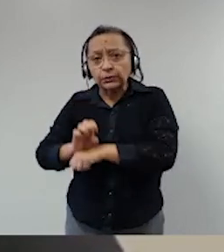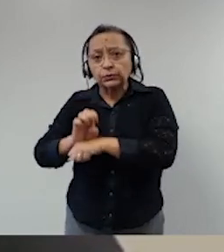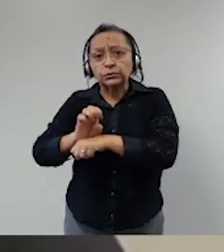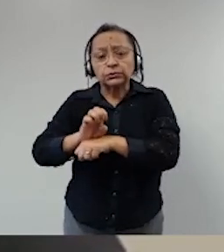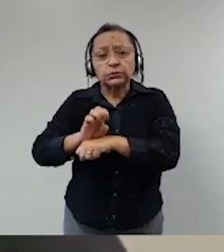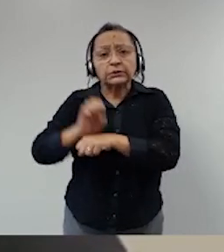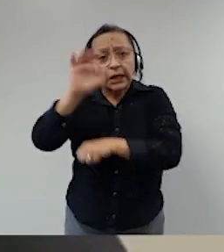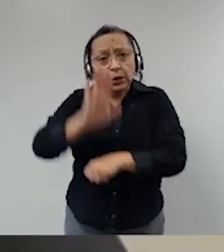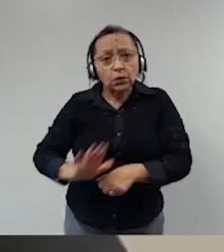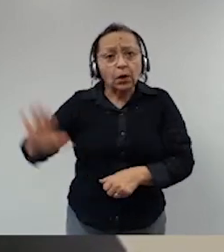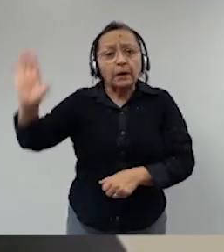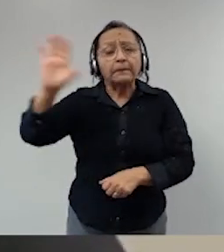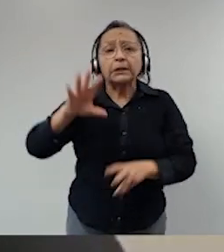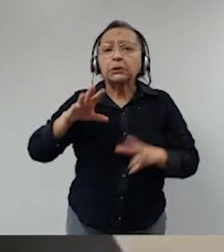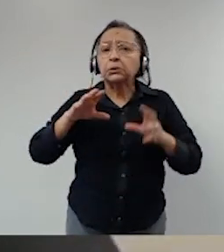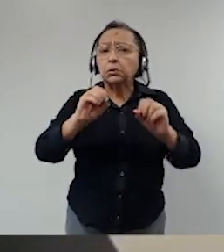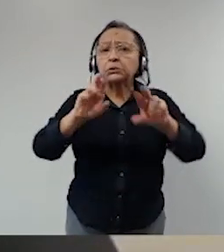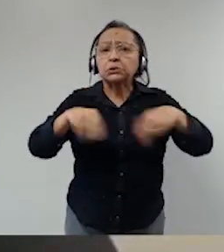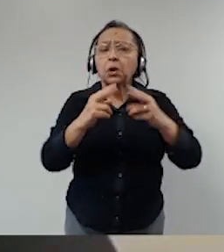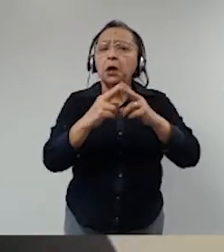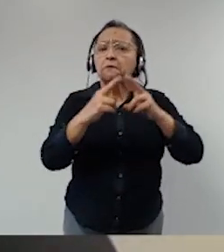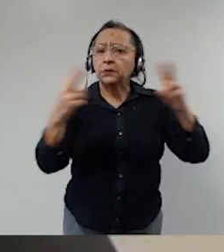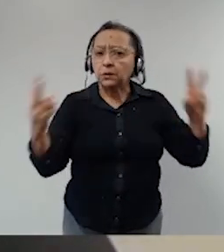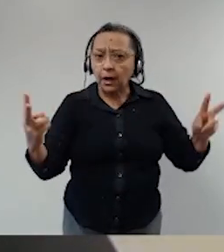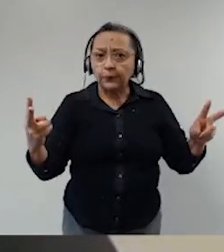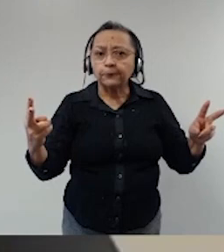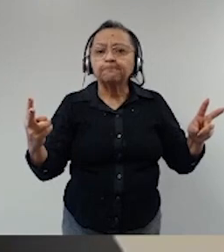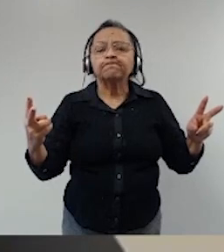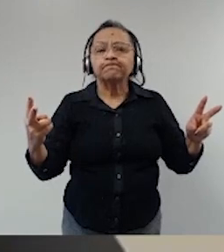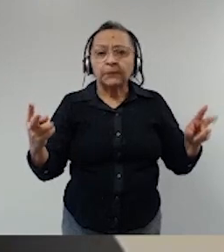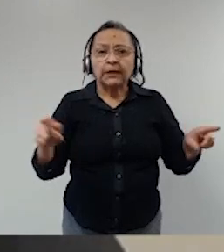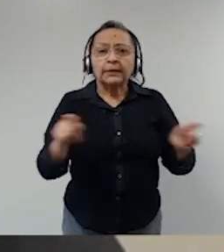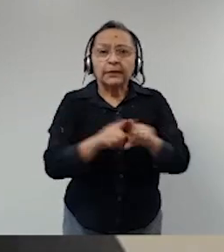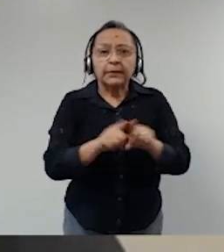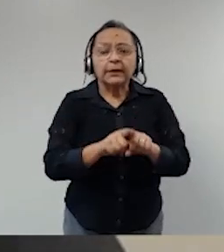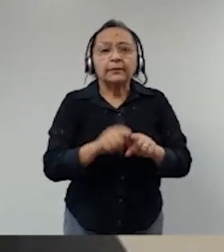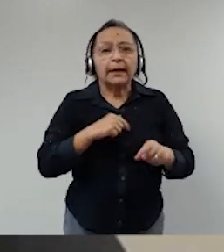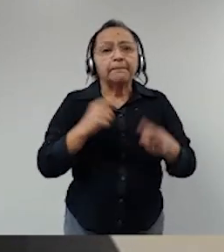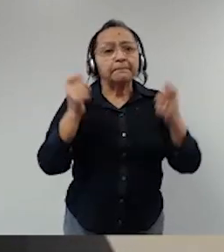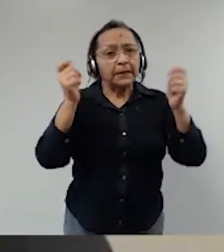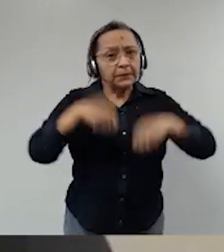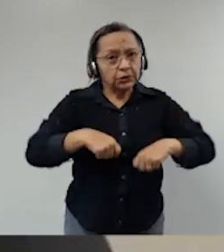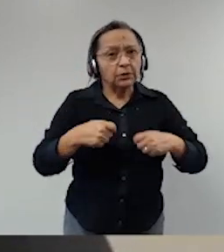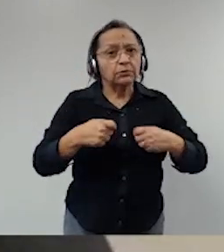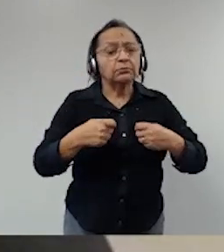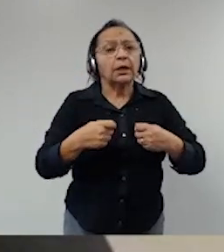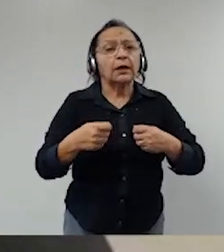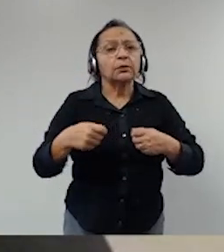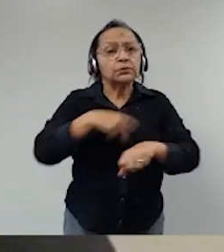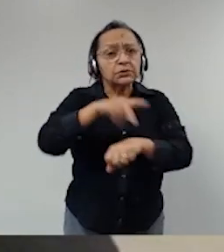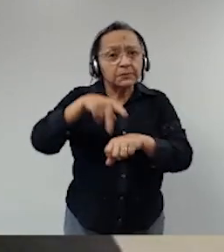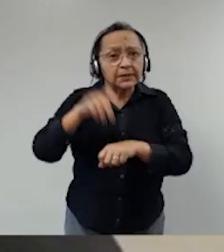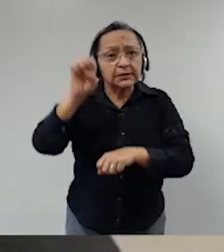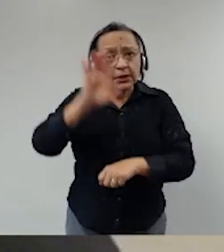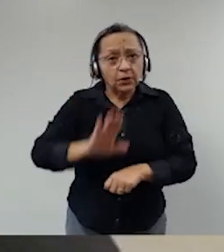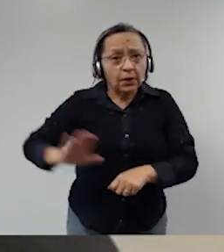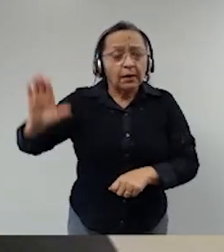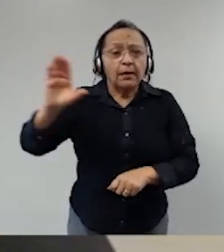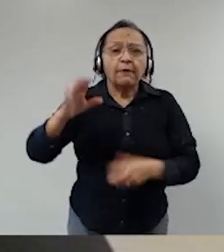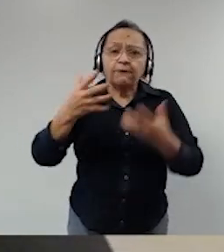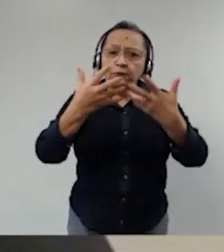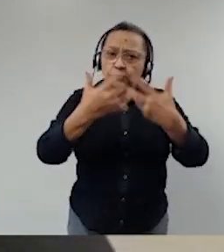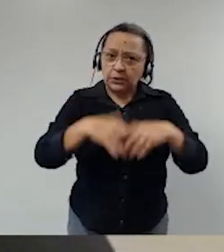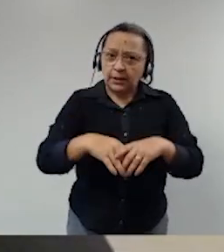todas virtuais e têm permitido à União Europeia funcionar. A União Europeia não é um Estado como a